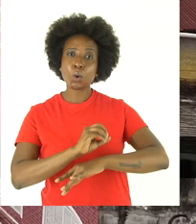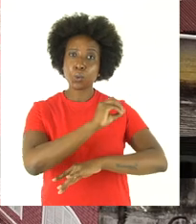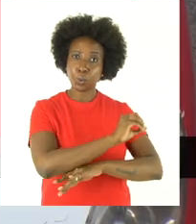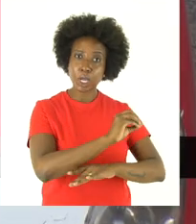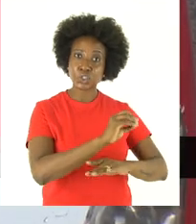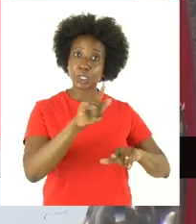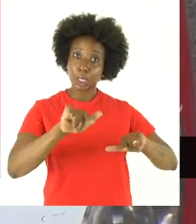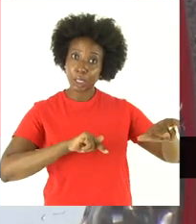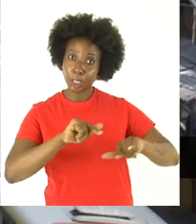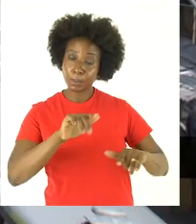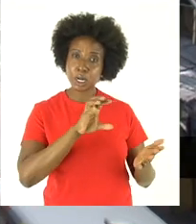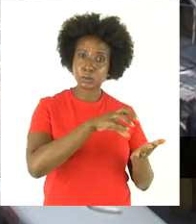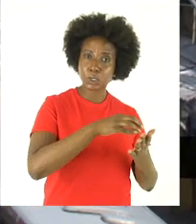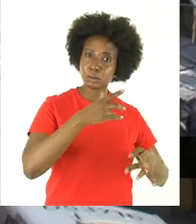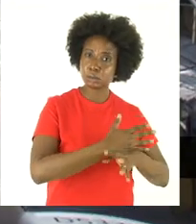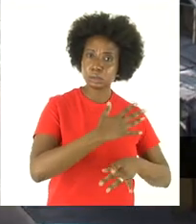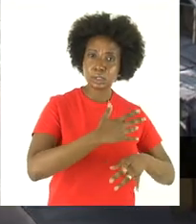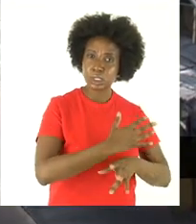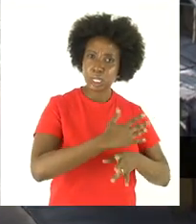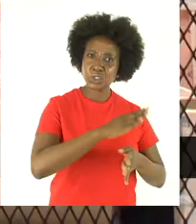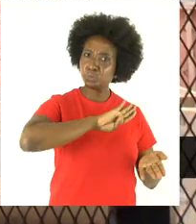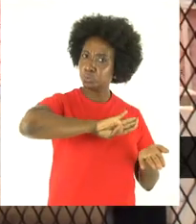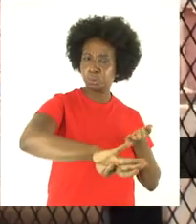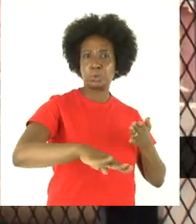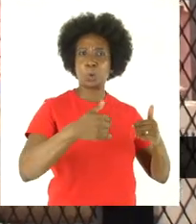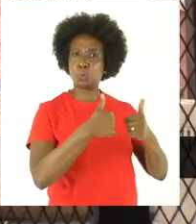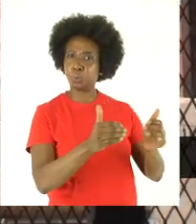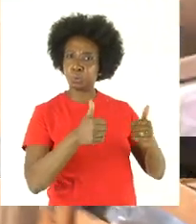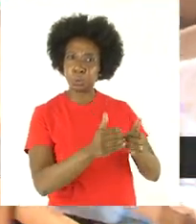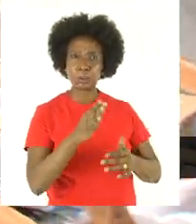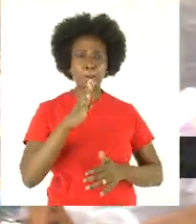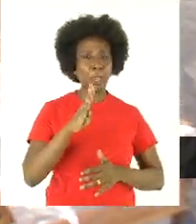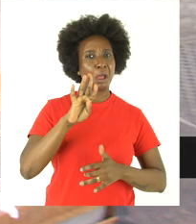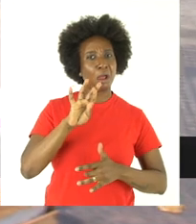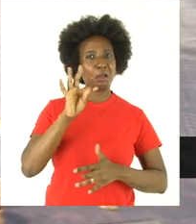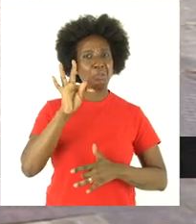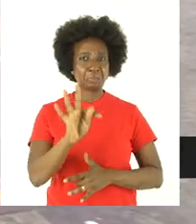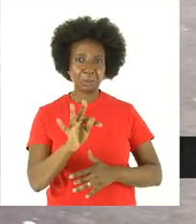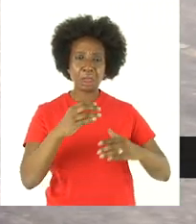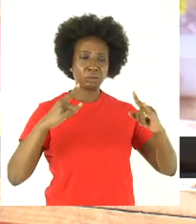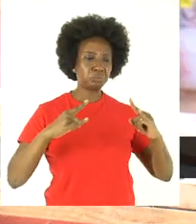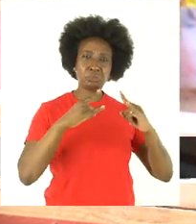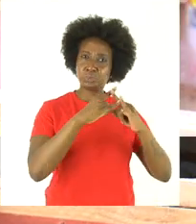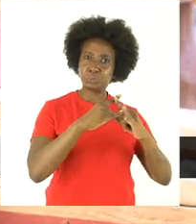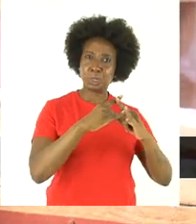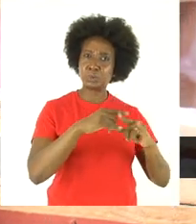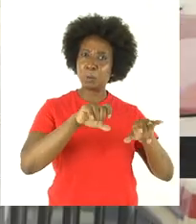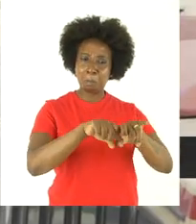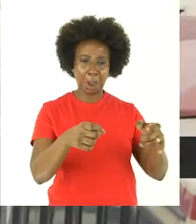vem trabalhar aqui no centro da cidade, tiraram ônibus, o BRT não funciona, as estações